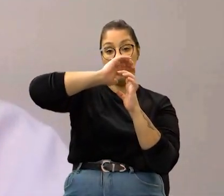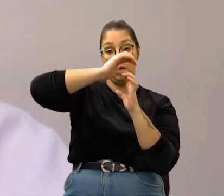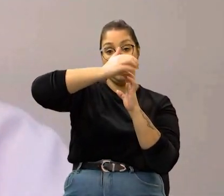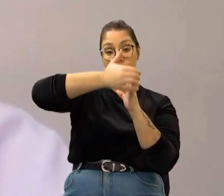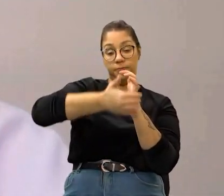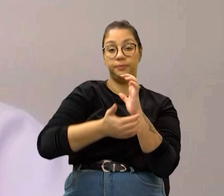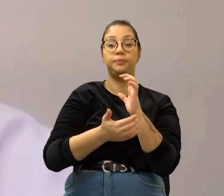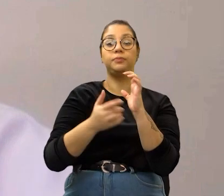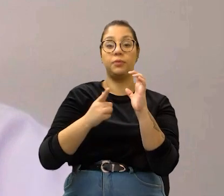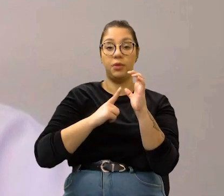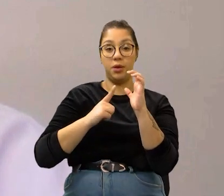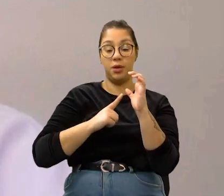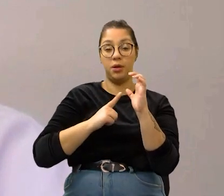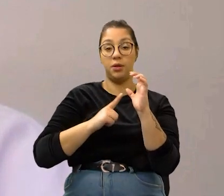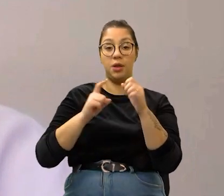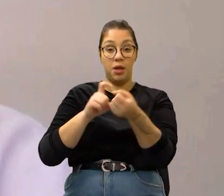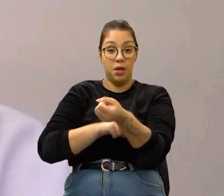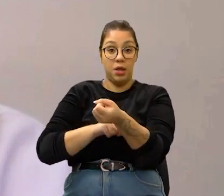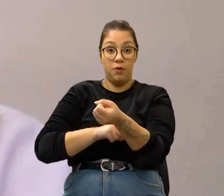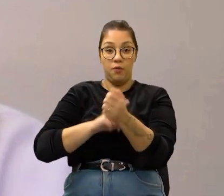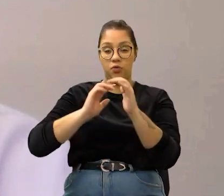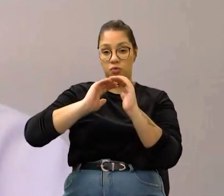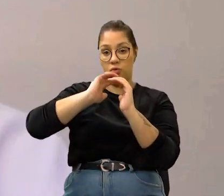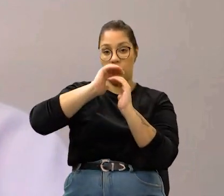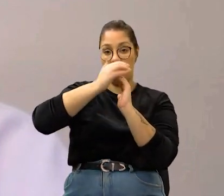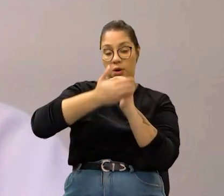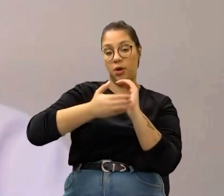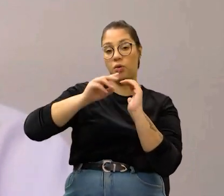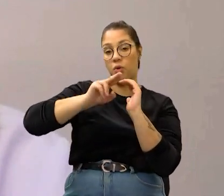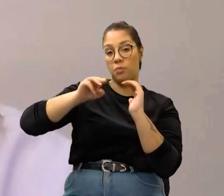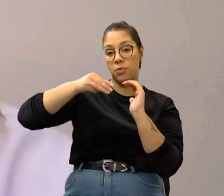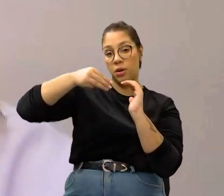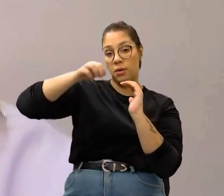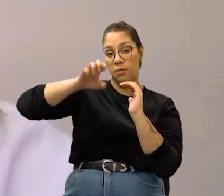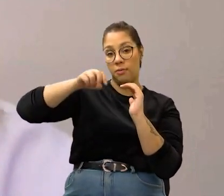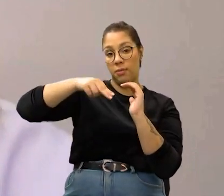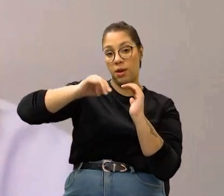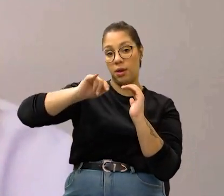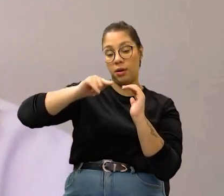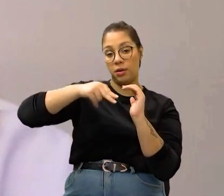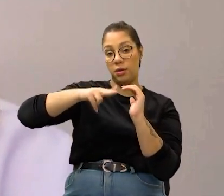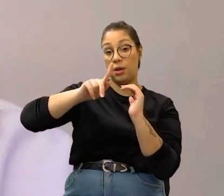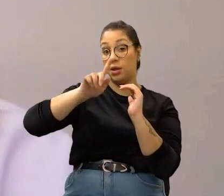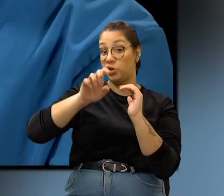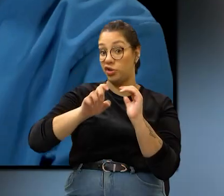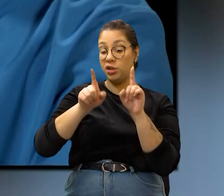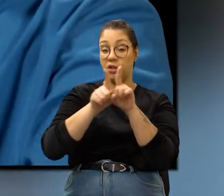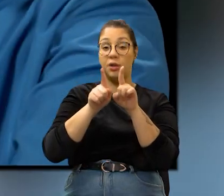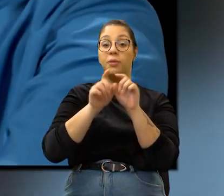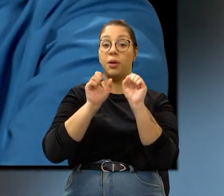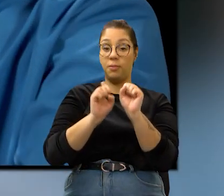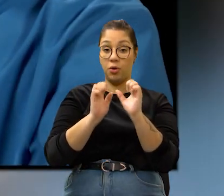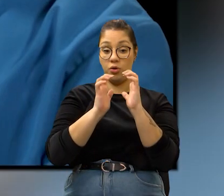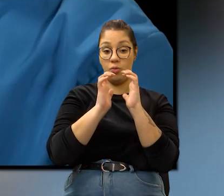nosso sistema nervoso, que são as meninges, também podem ser acometidas.